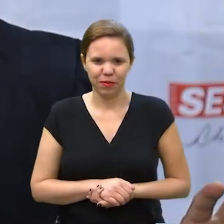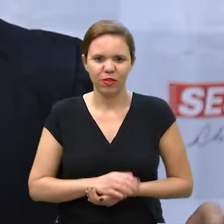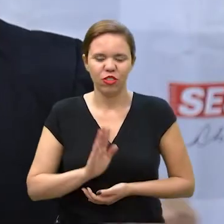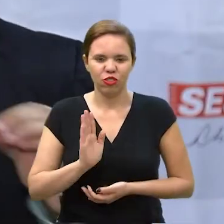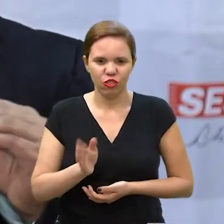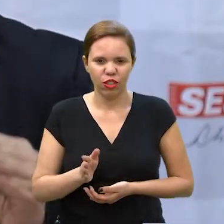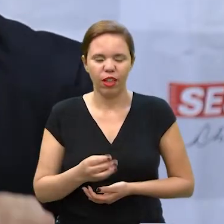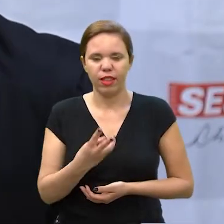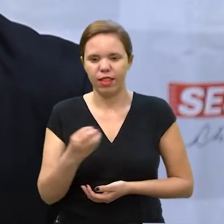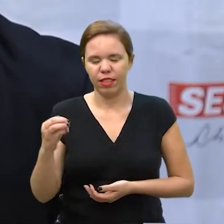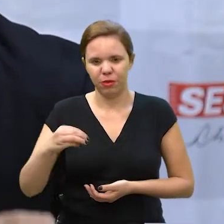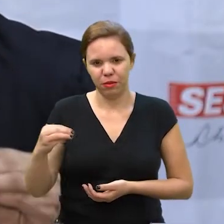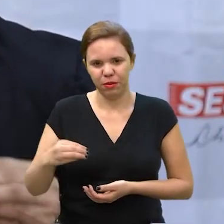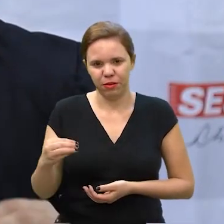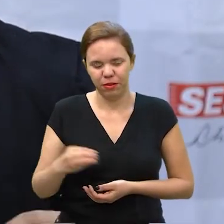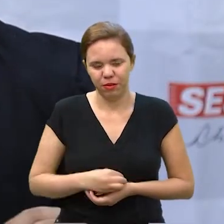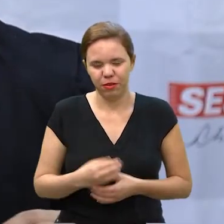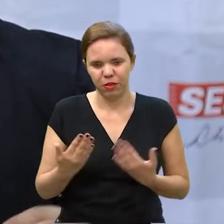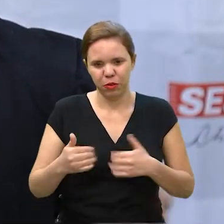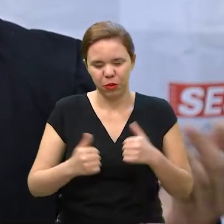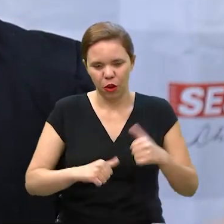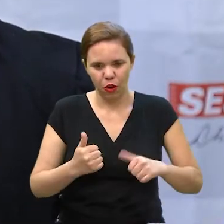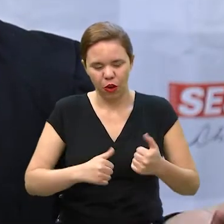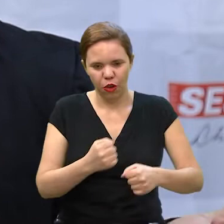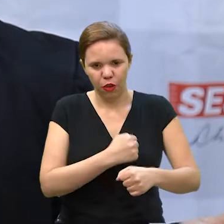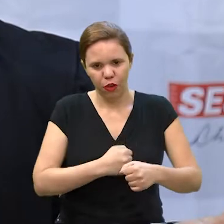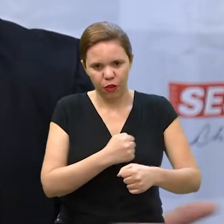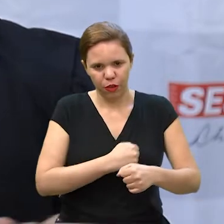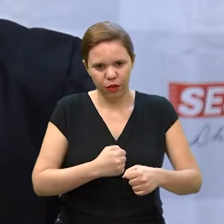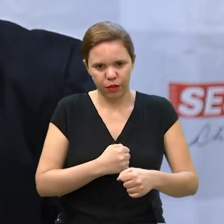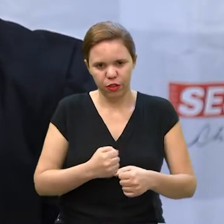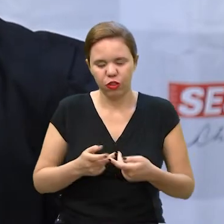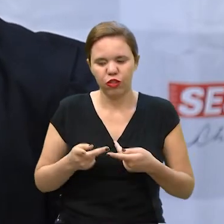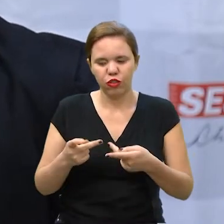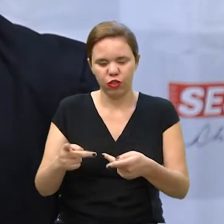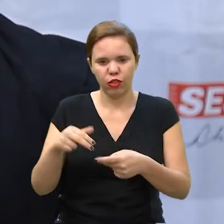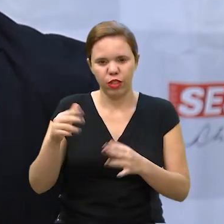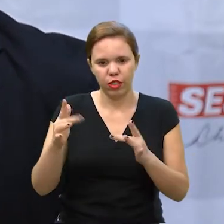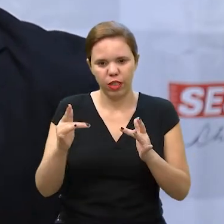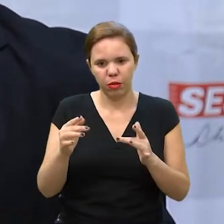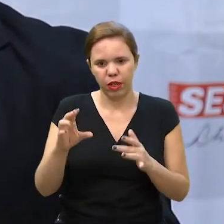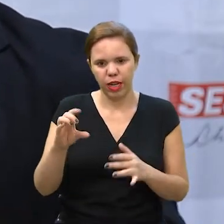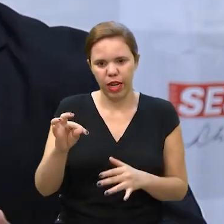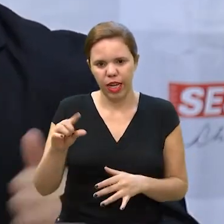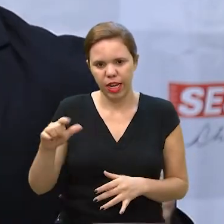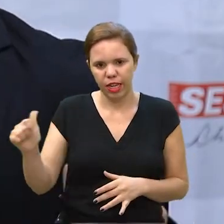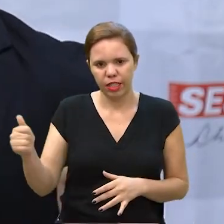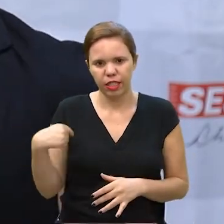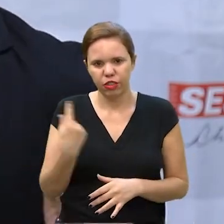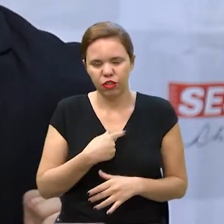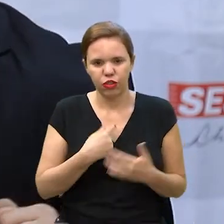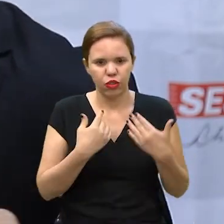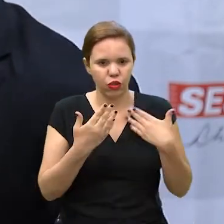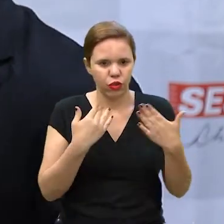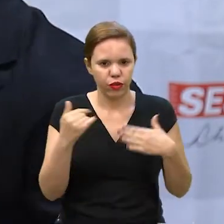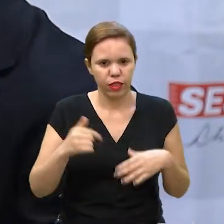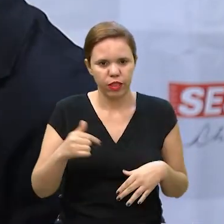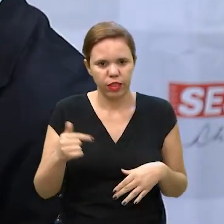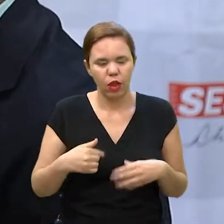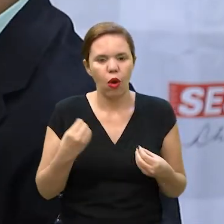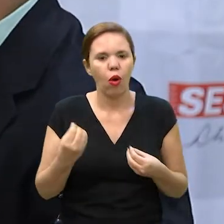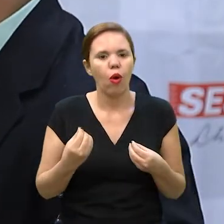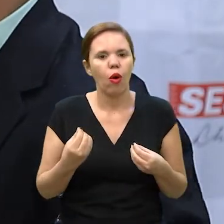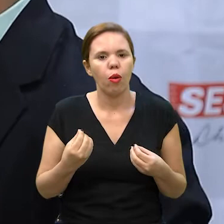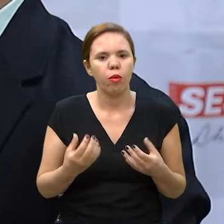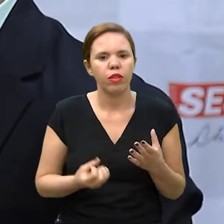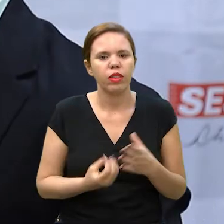Já se passaram 30 minutos de prova e eu puxei o namorado da Clarita para a gente conversar aqui. Como é que ela está